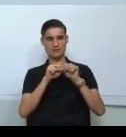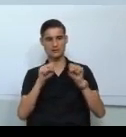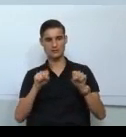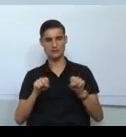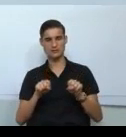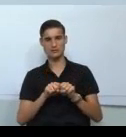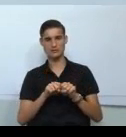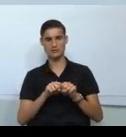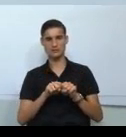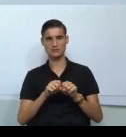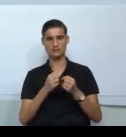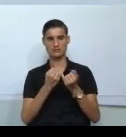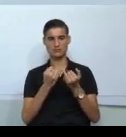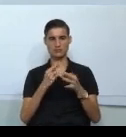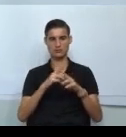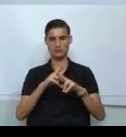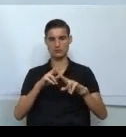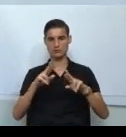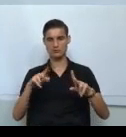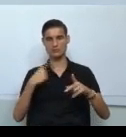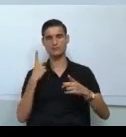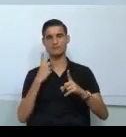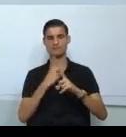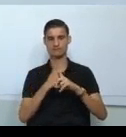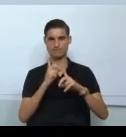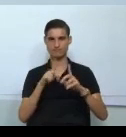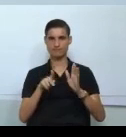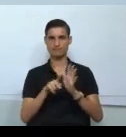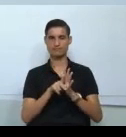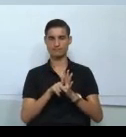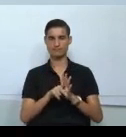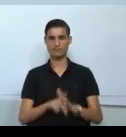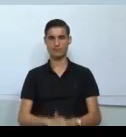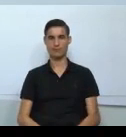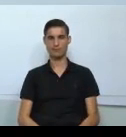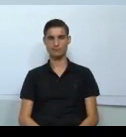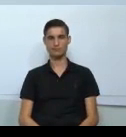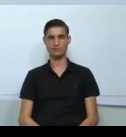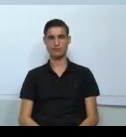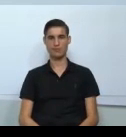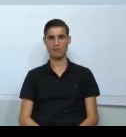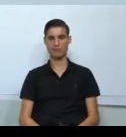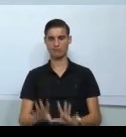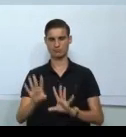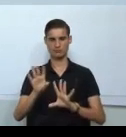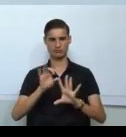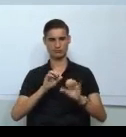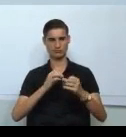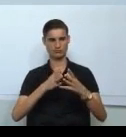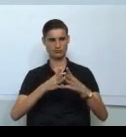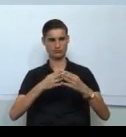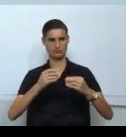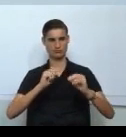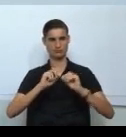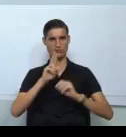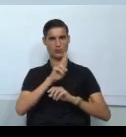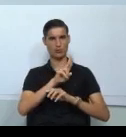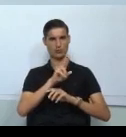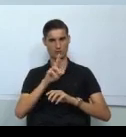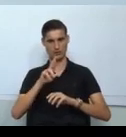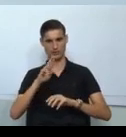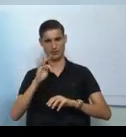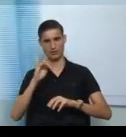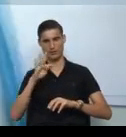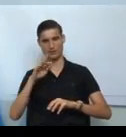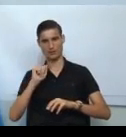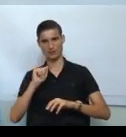sistema de equações diferenciais, e neste caso aqui de segunda ordem. Coletando as soluções de U, de R,